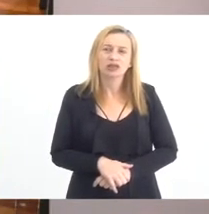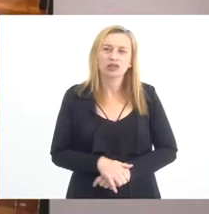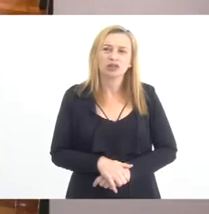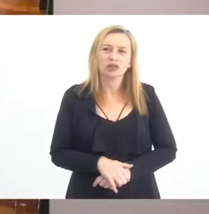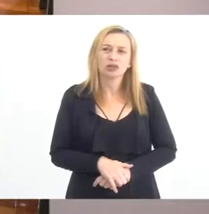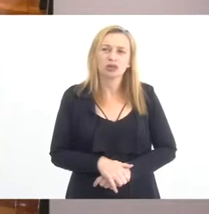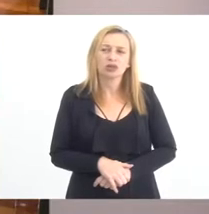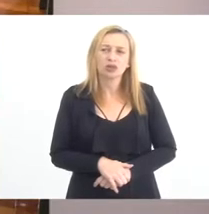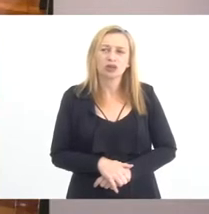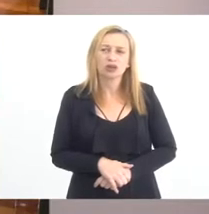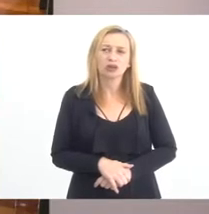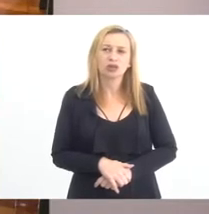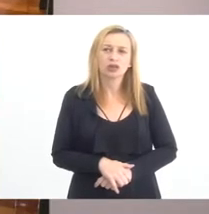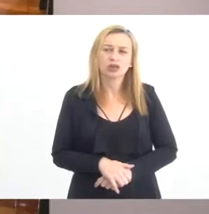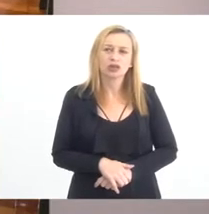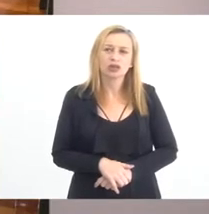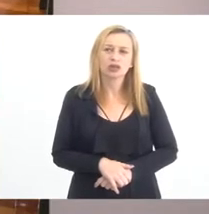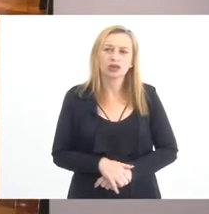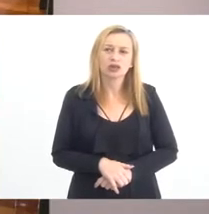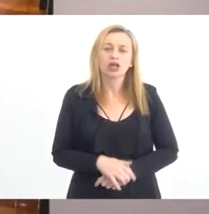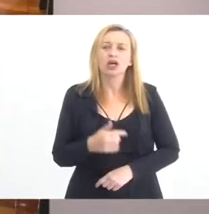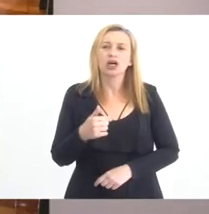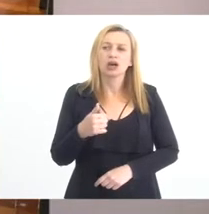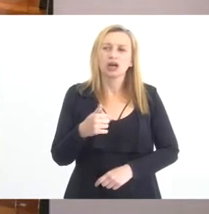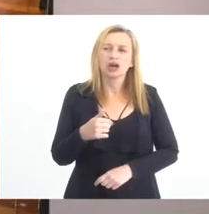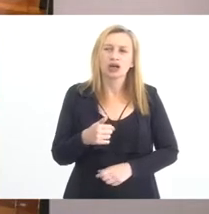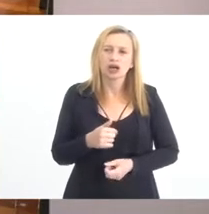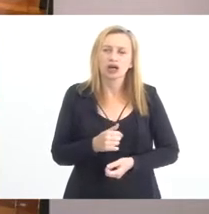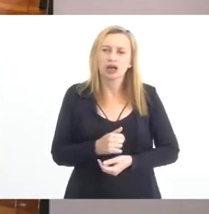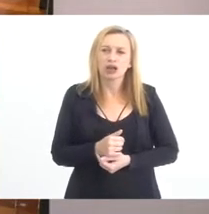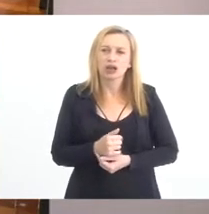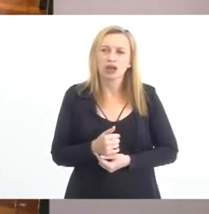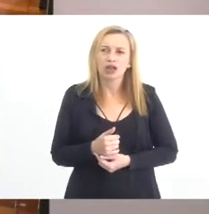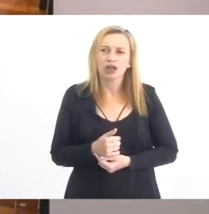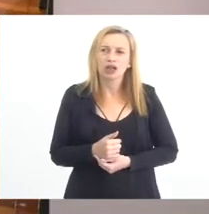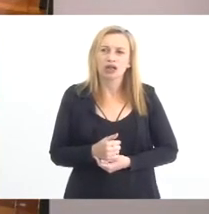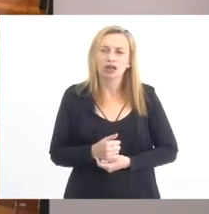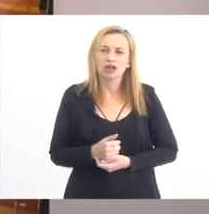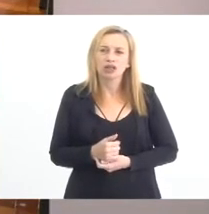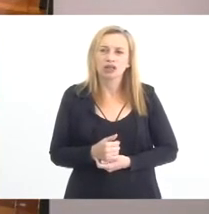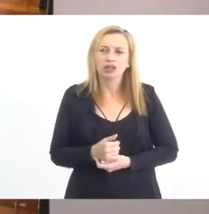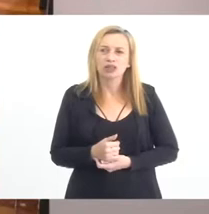Eu me lembro,